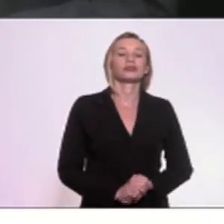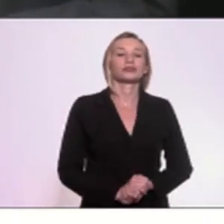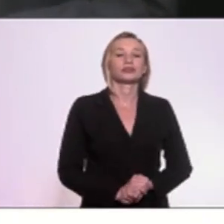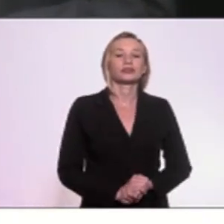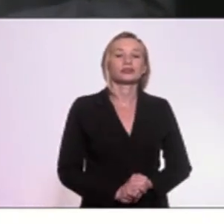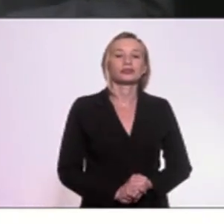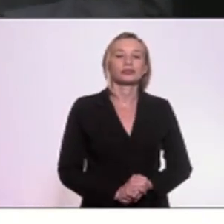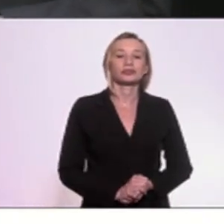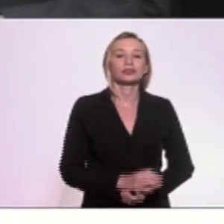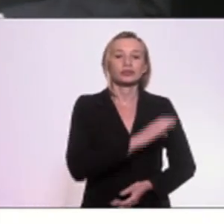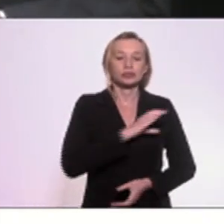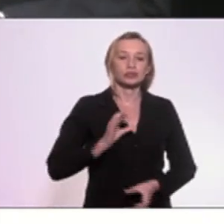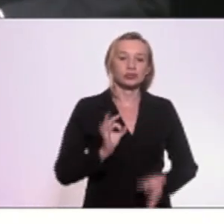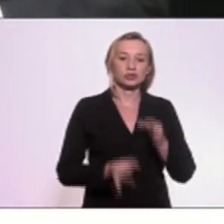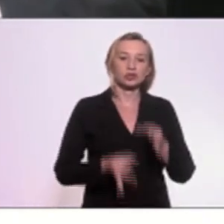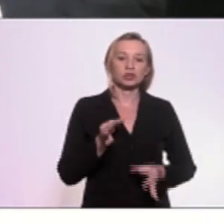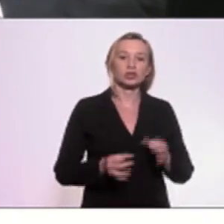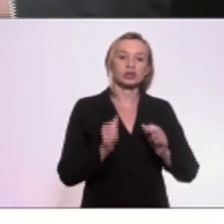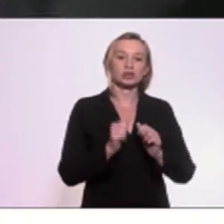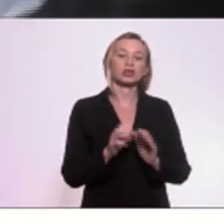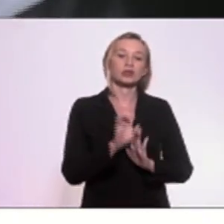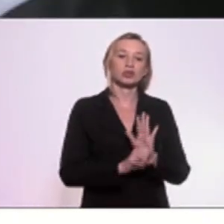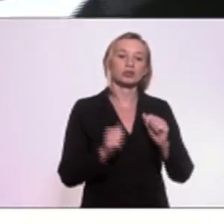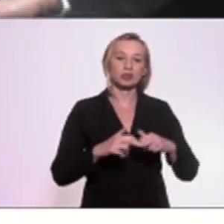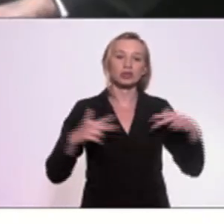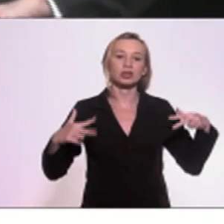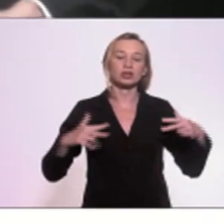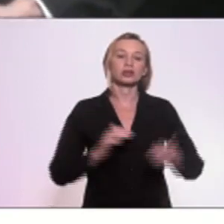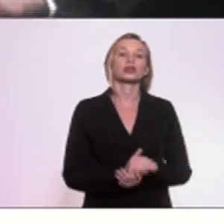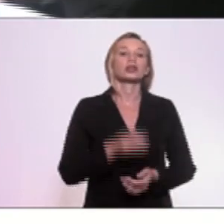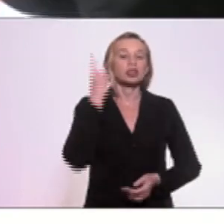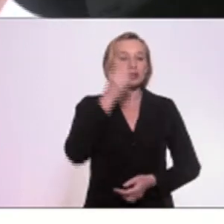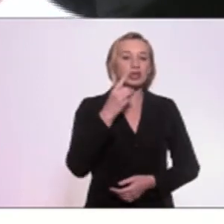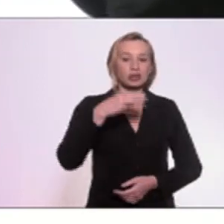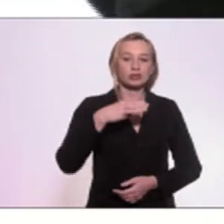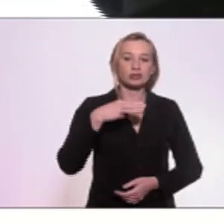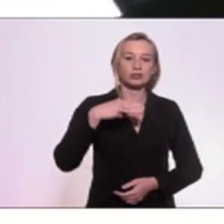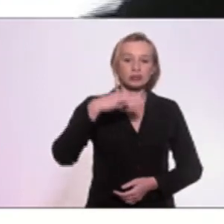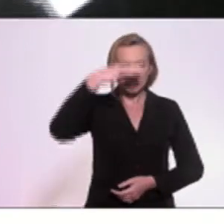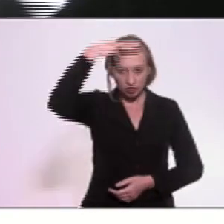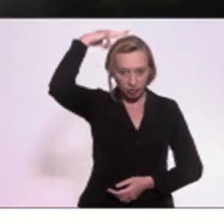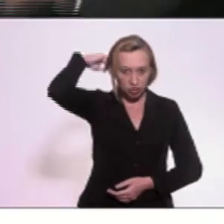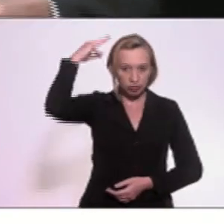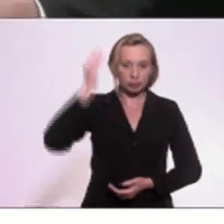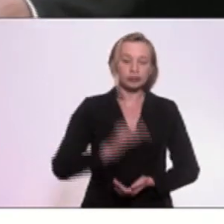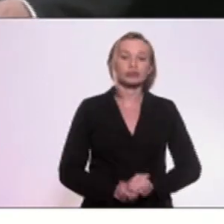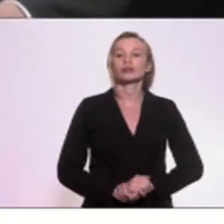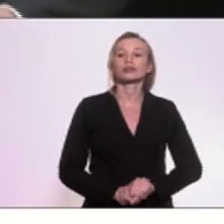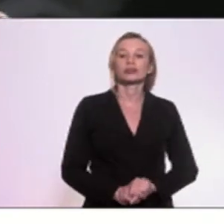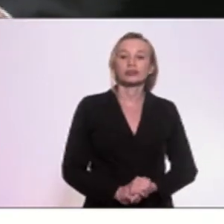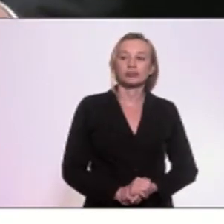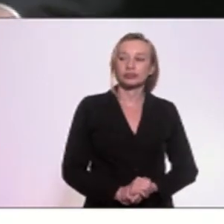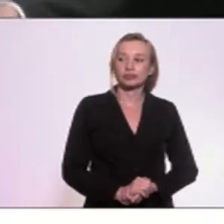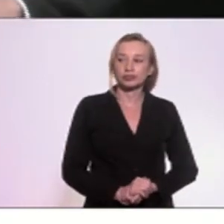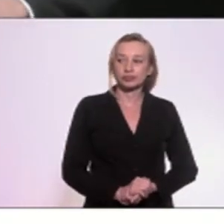pela Comissão de Constituição e Justiça às emendas de plenário, deputado Márcio Pacheco.